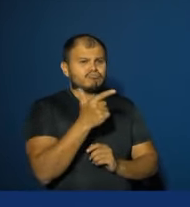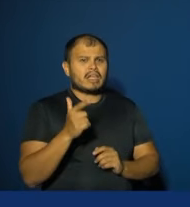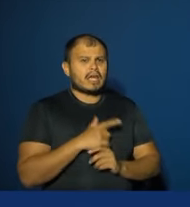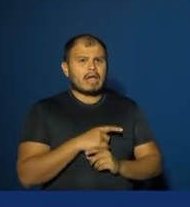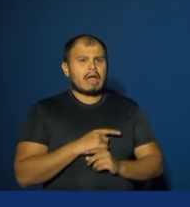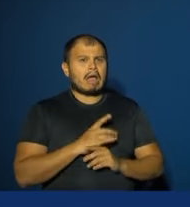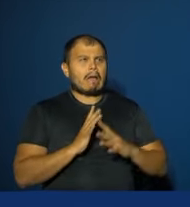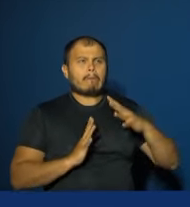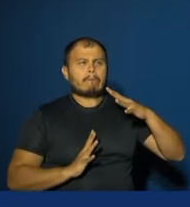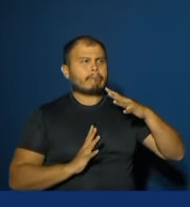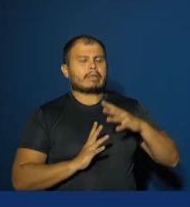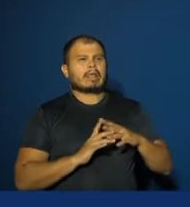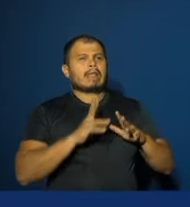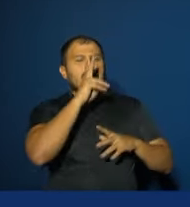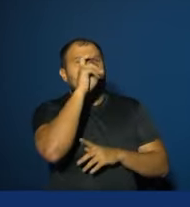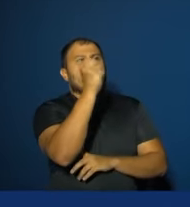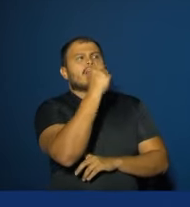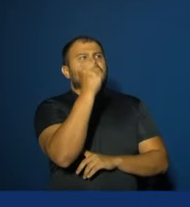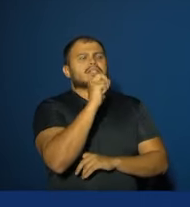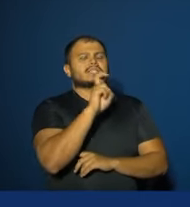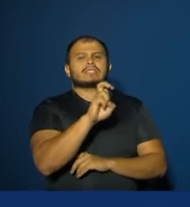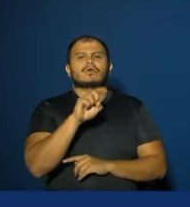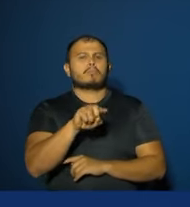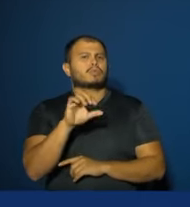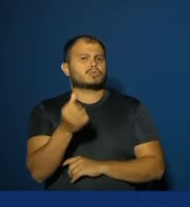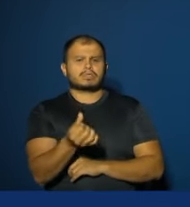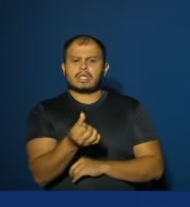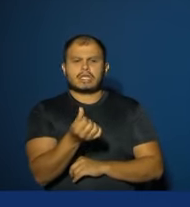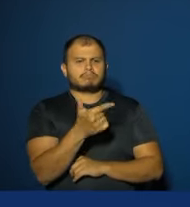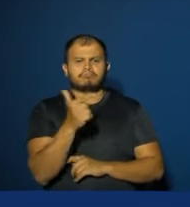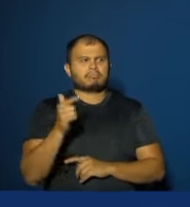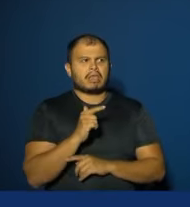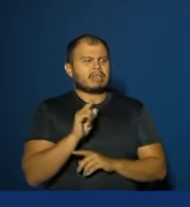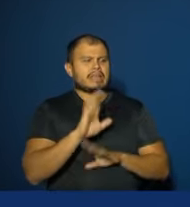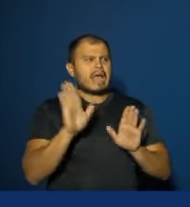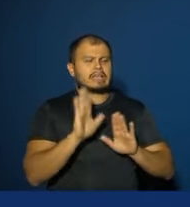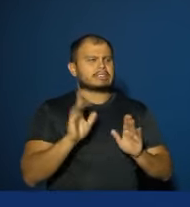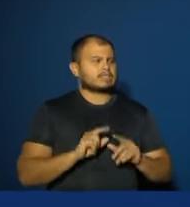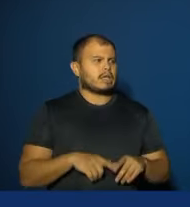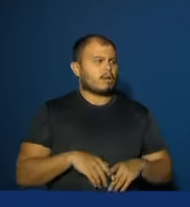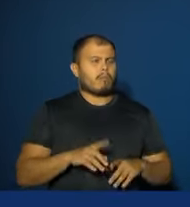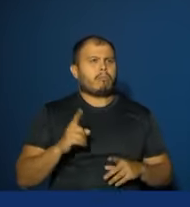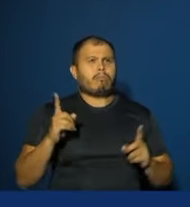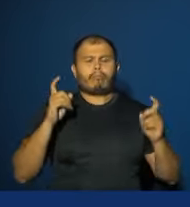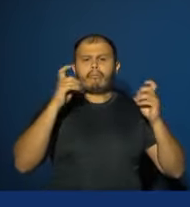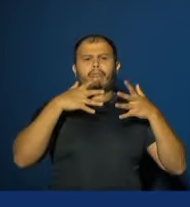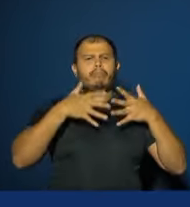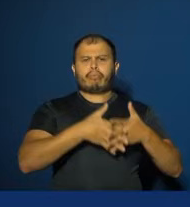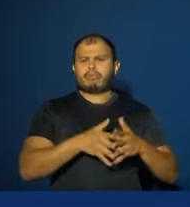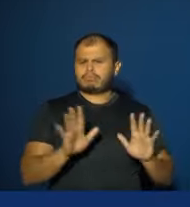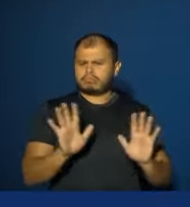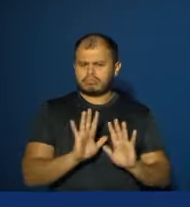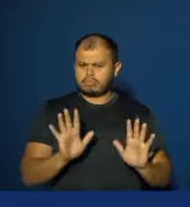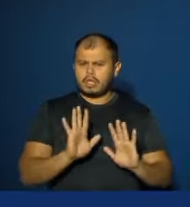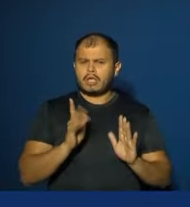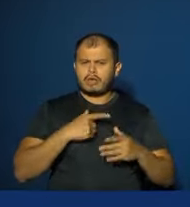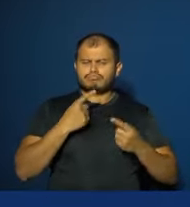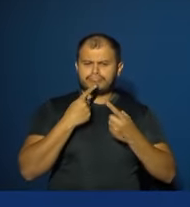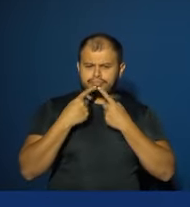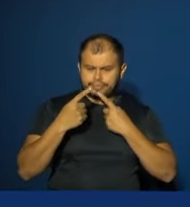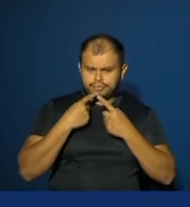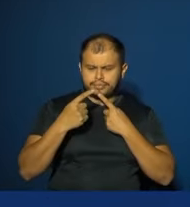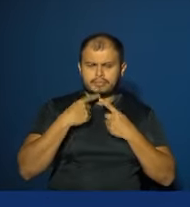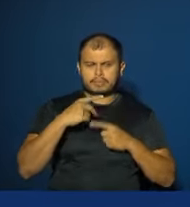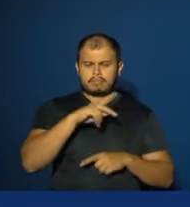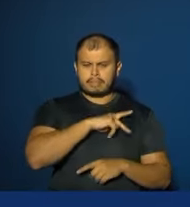polêmica sobre 5,6. Na minha opinião, não tem polêmica. Eu participei, no final do ano, de um diálogo direto com o